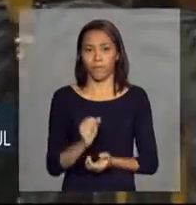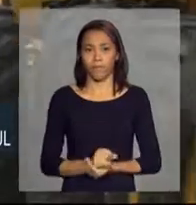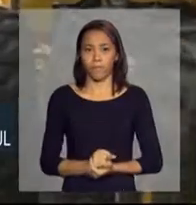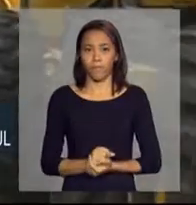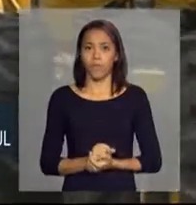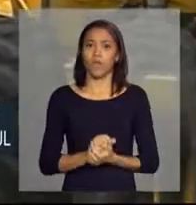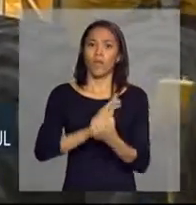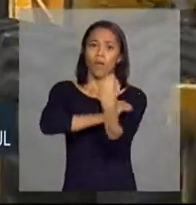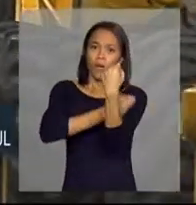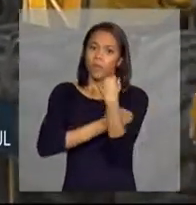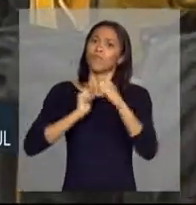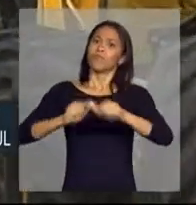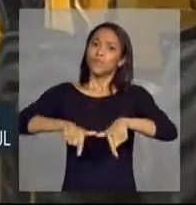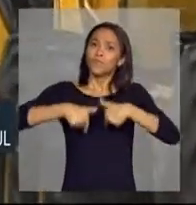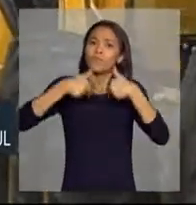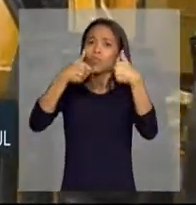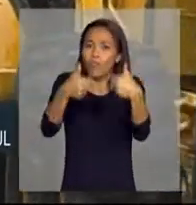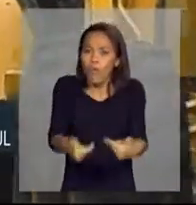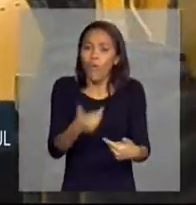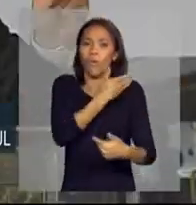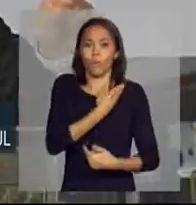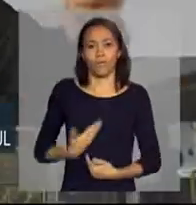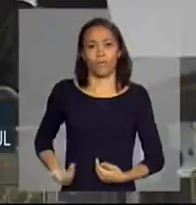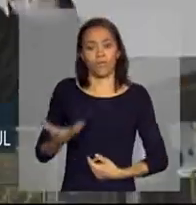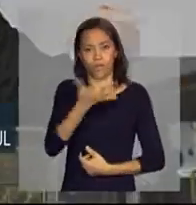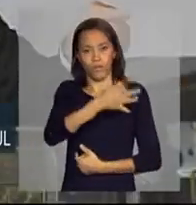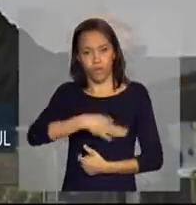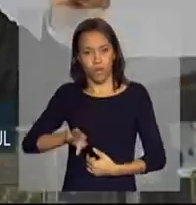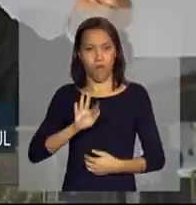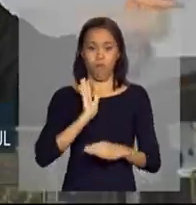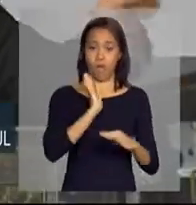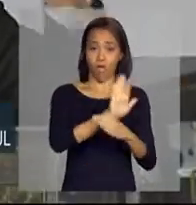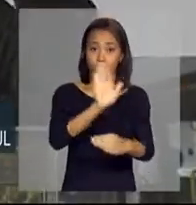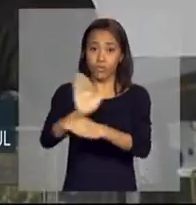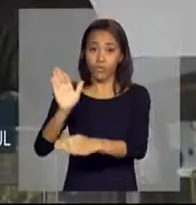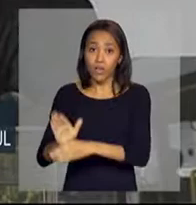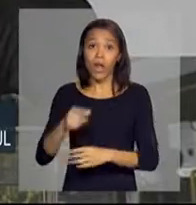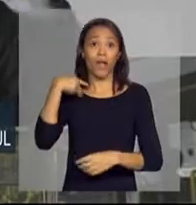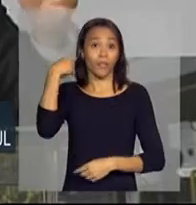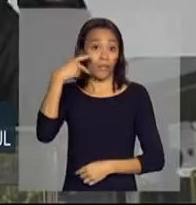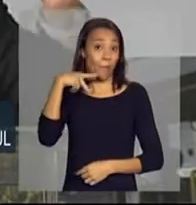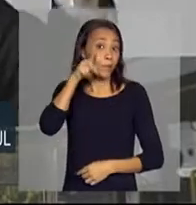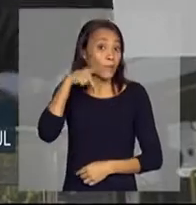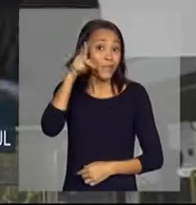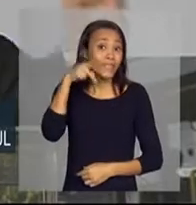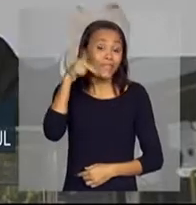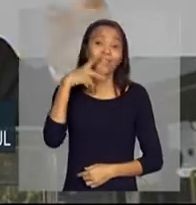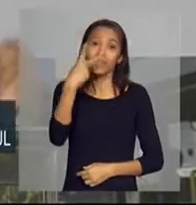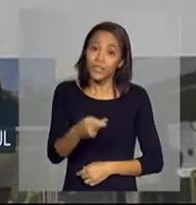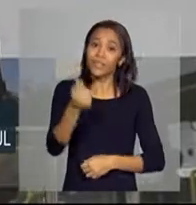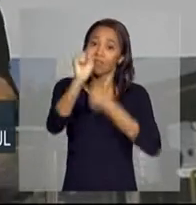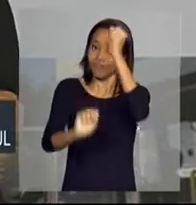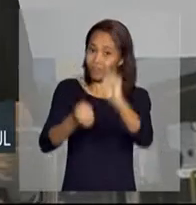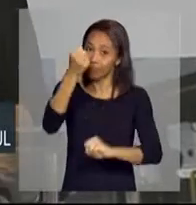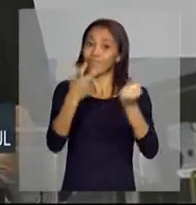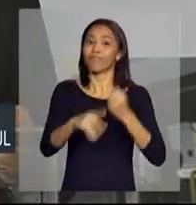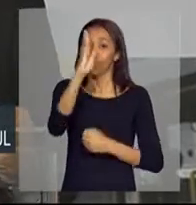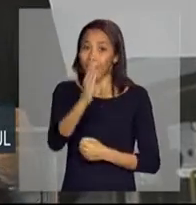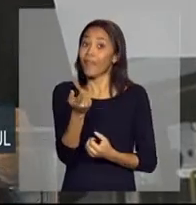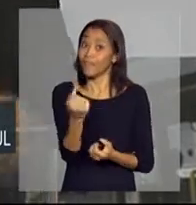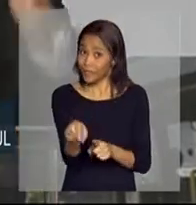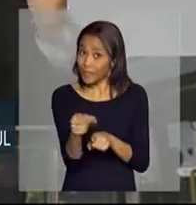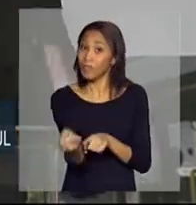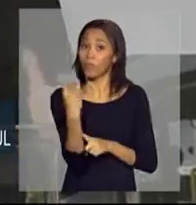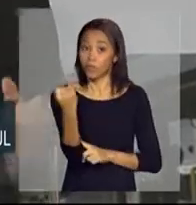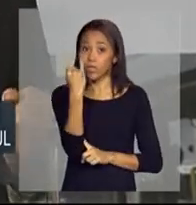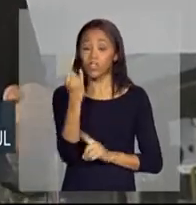um esforço do governo federal para ajudar na política industrial brasileira. Então, também tem esse outro componente importantíssimo.